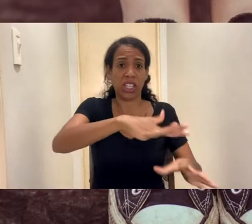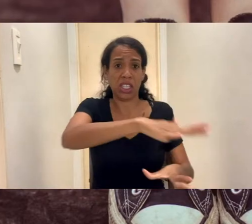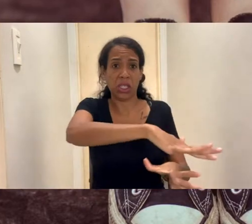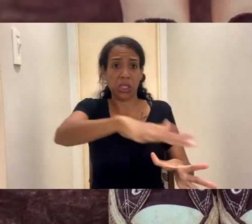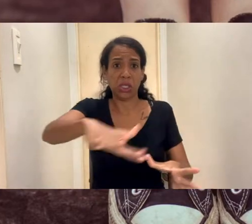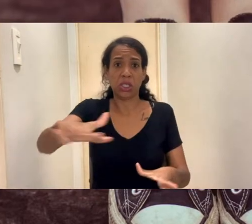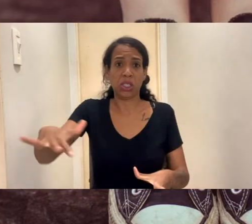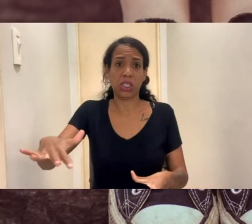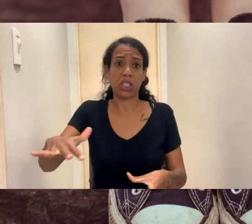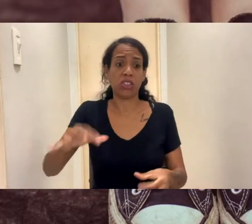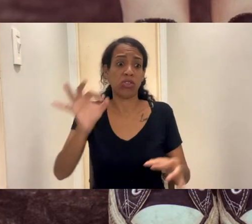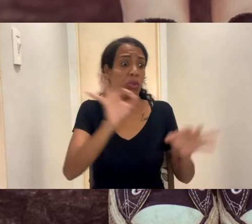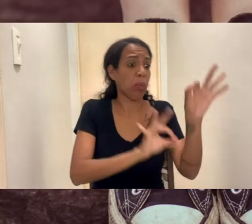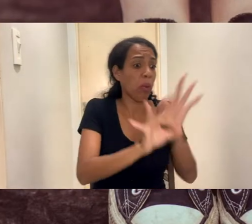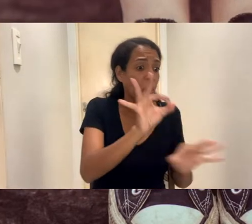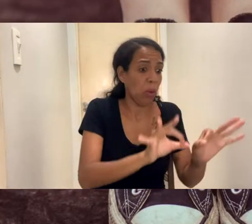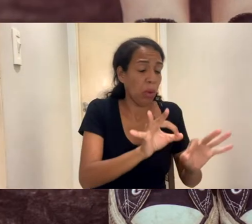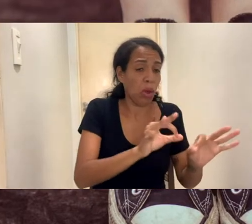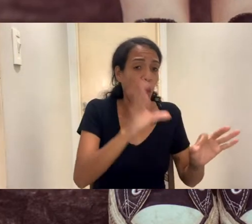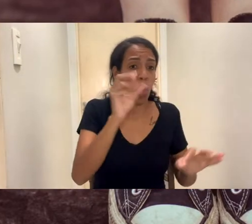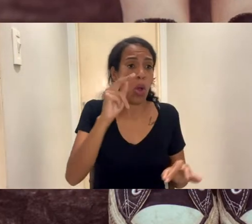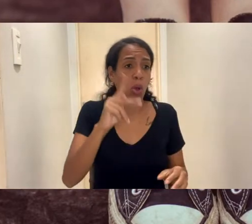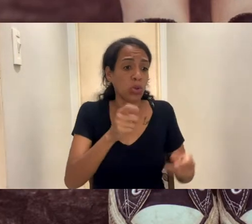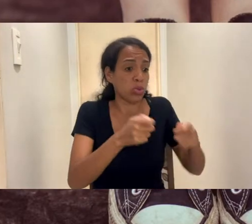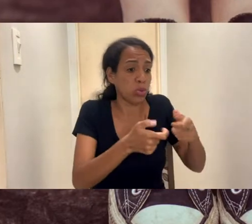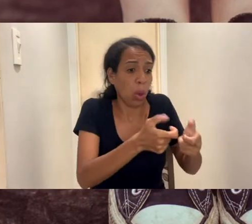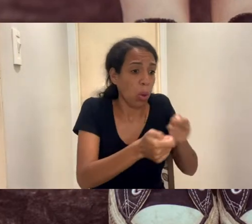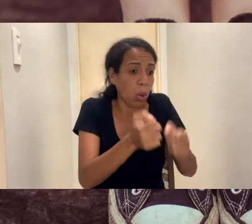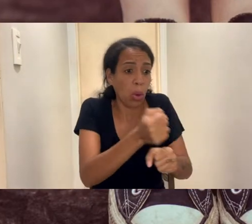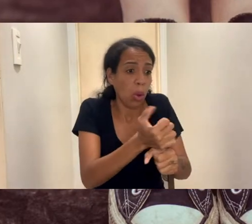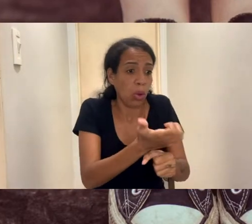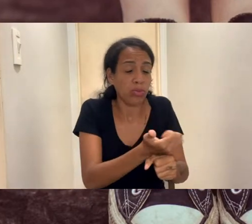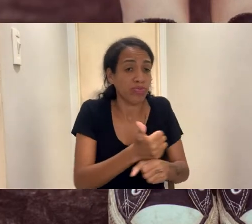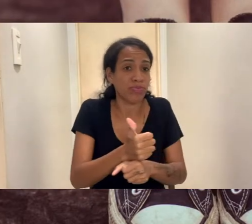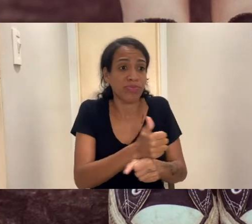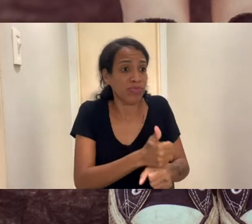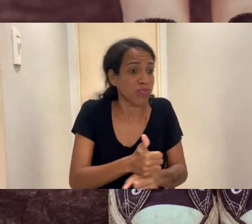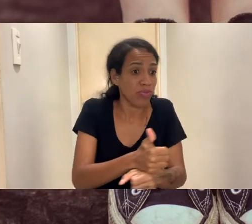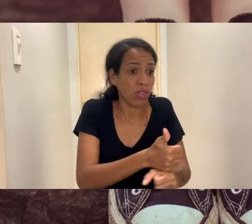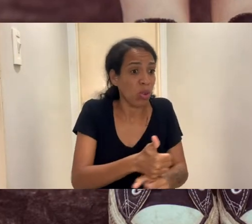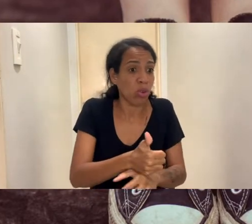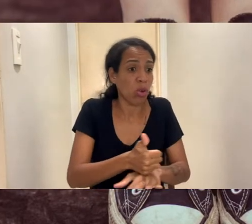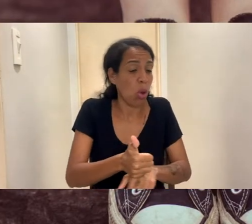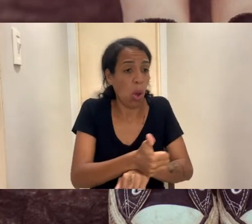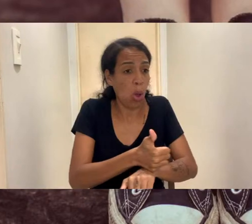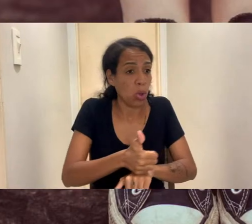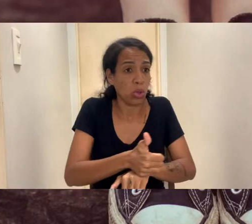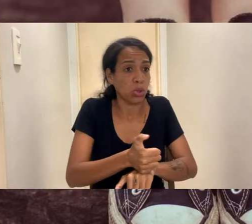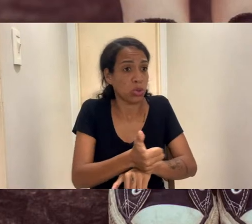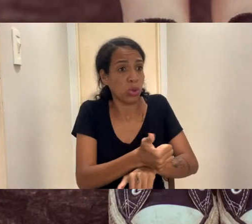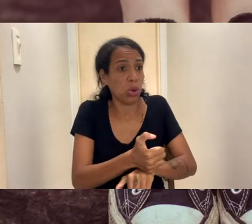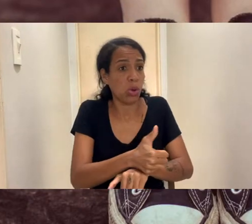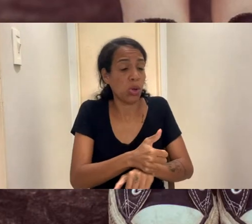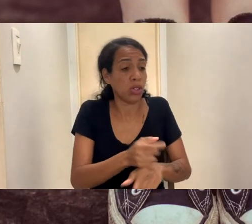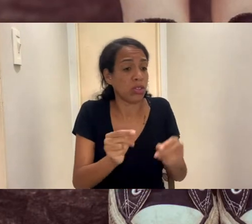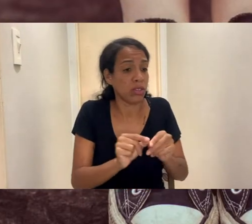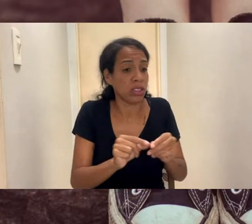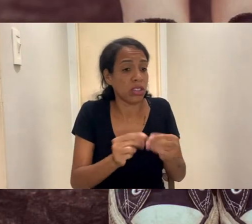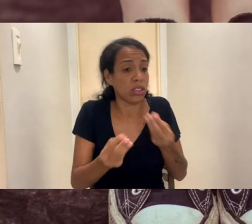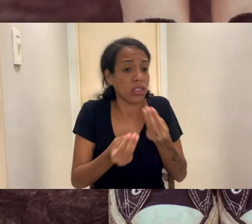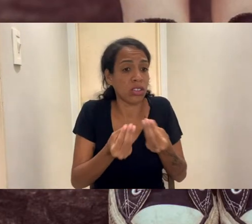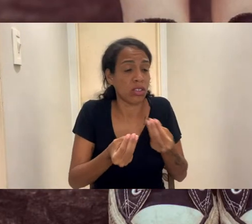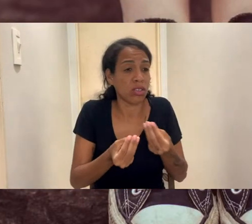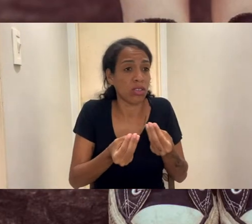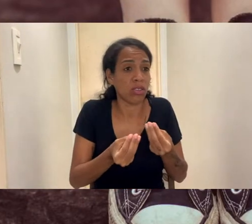de controle, né, desse lugar da violência. Então, a gente se choca, a gente se revolta, a gente, enquanto sociedade, né,